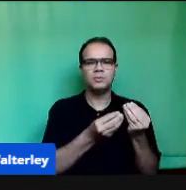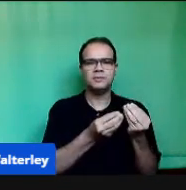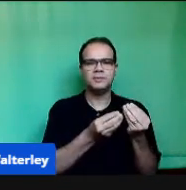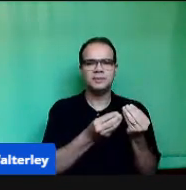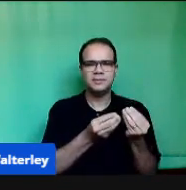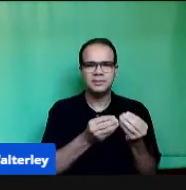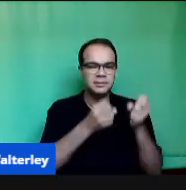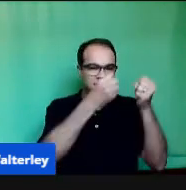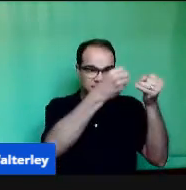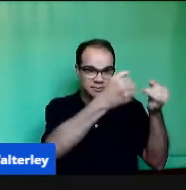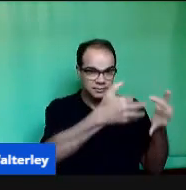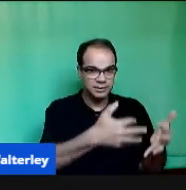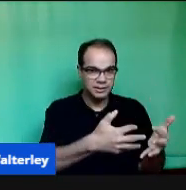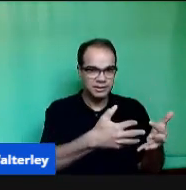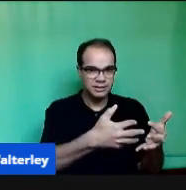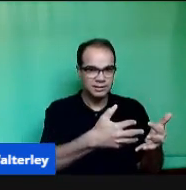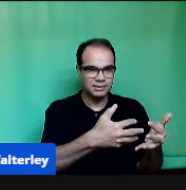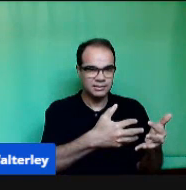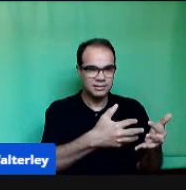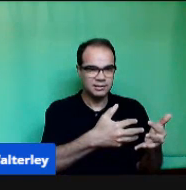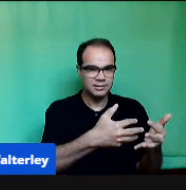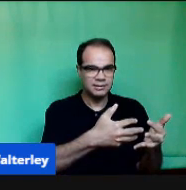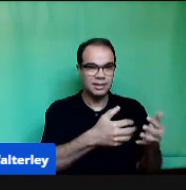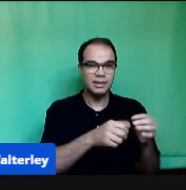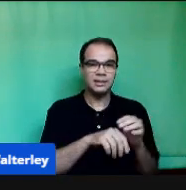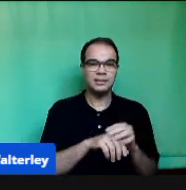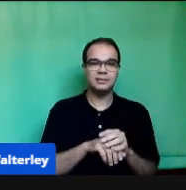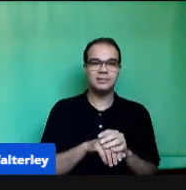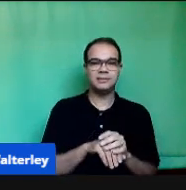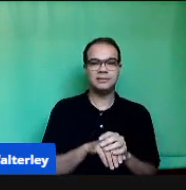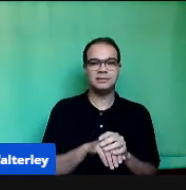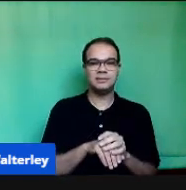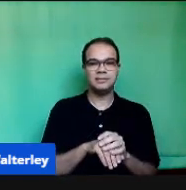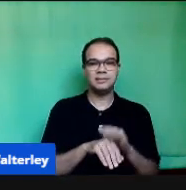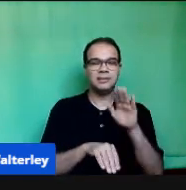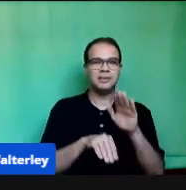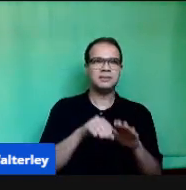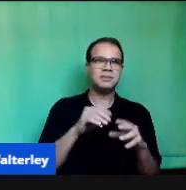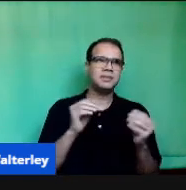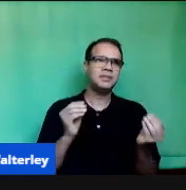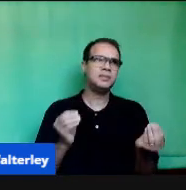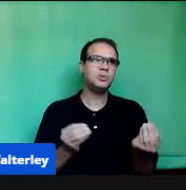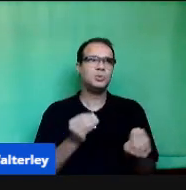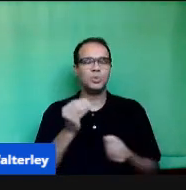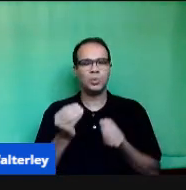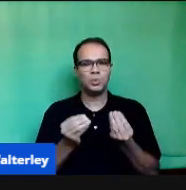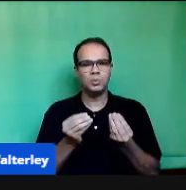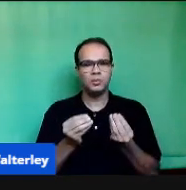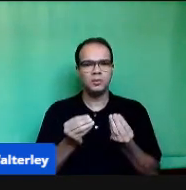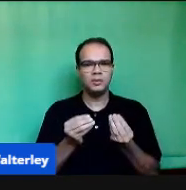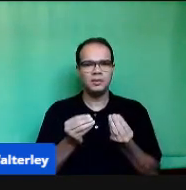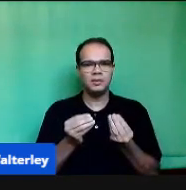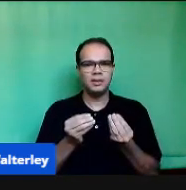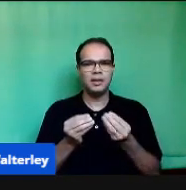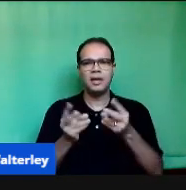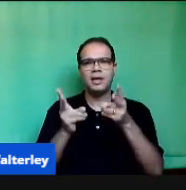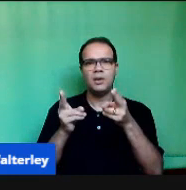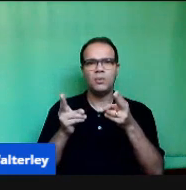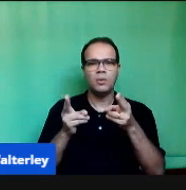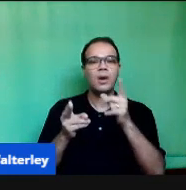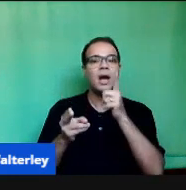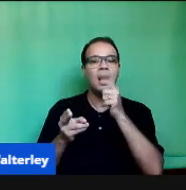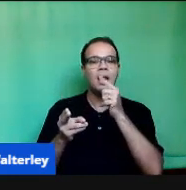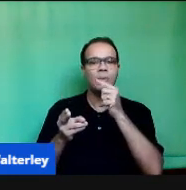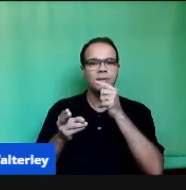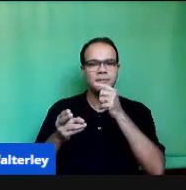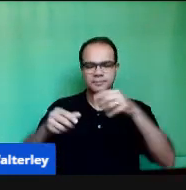palavras, emprestando um trecho de Manuel de Barros, era como carregar água na peneira. Então, era um tema que a gente